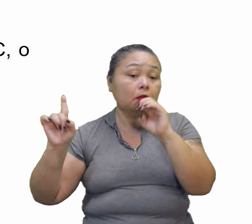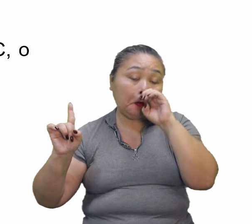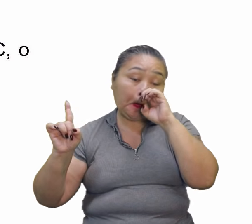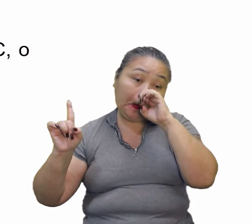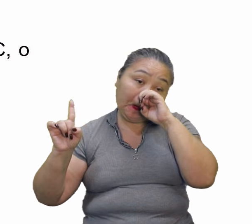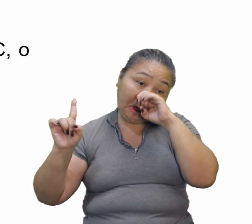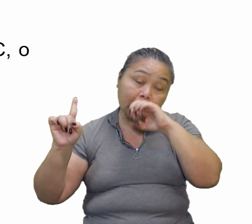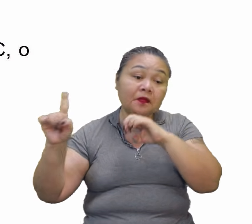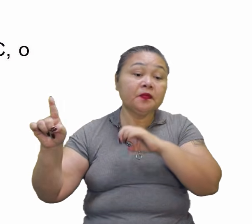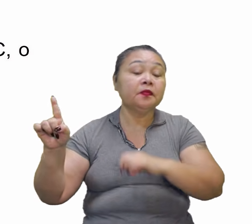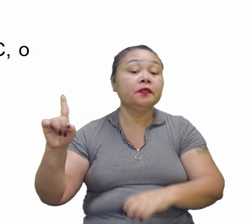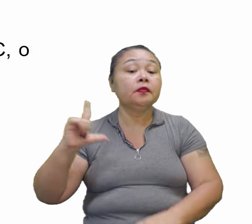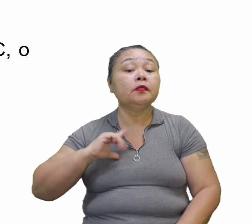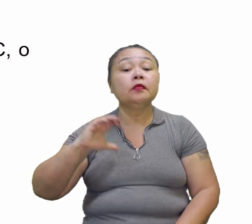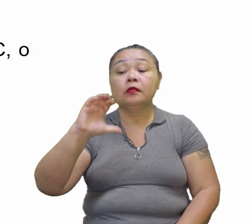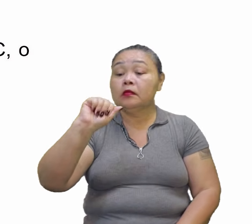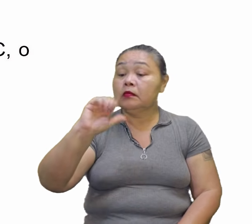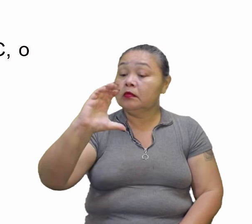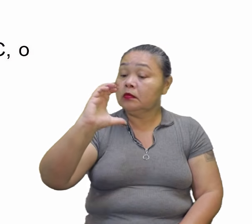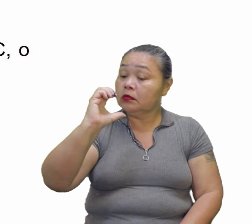aqui trata-se de um